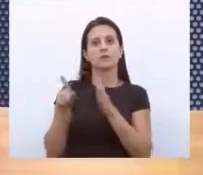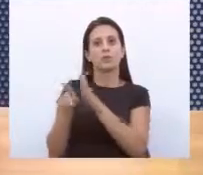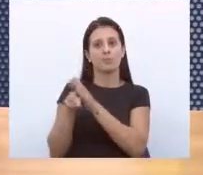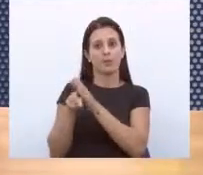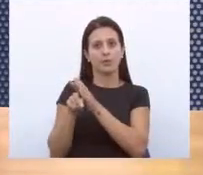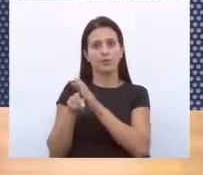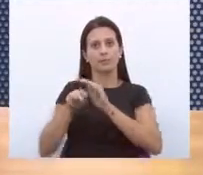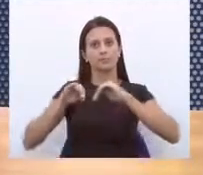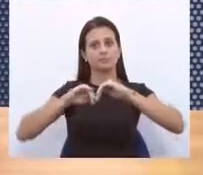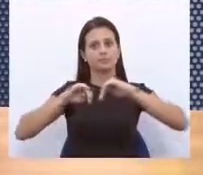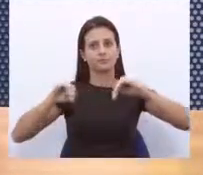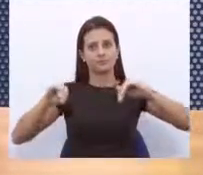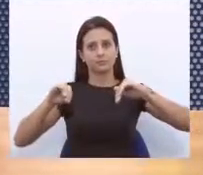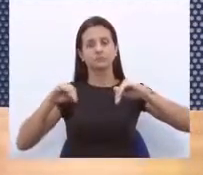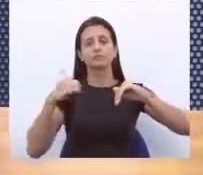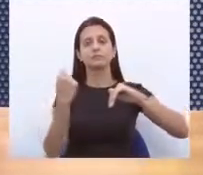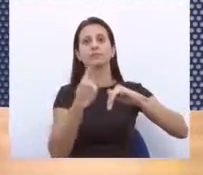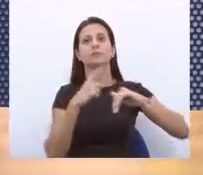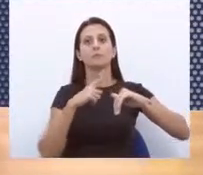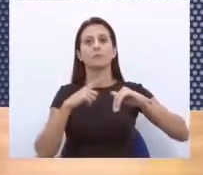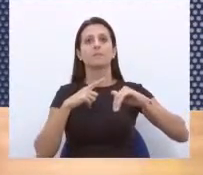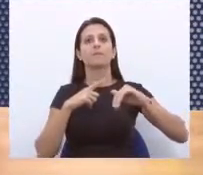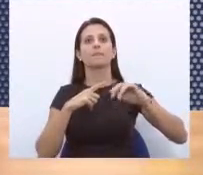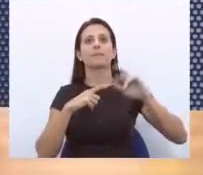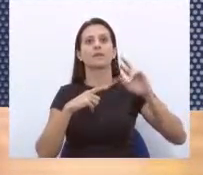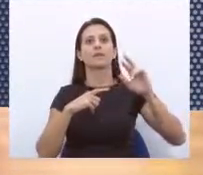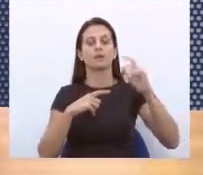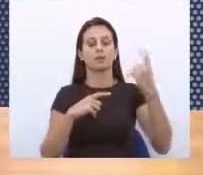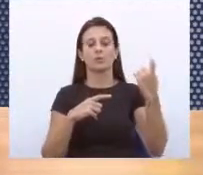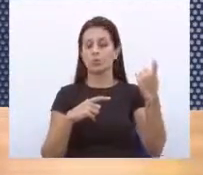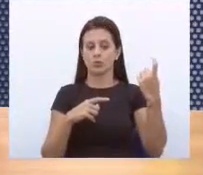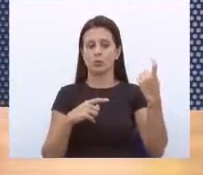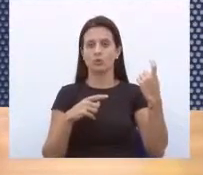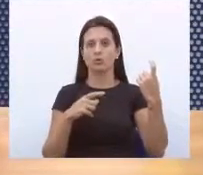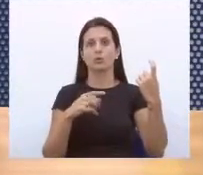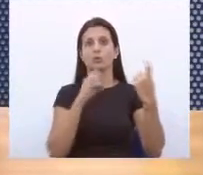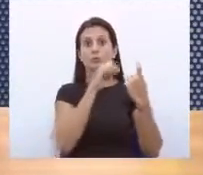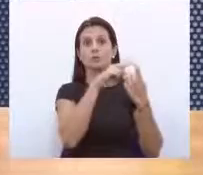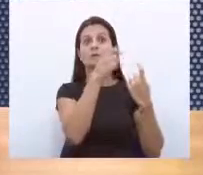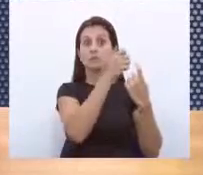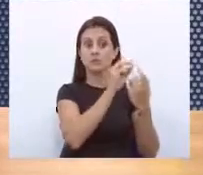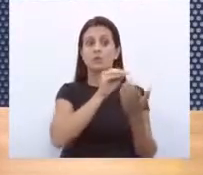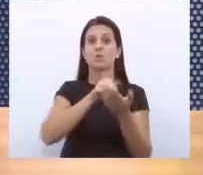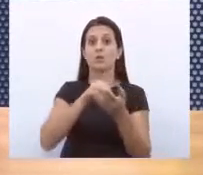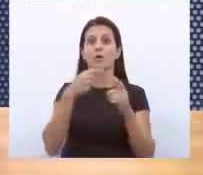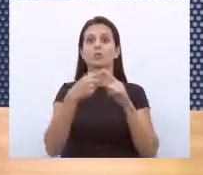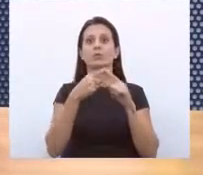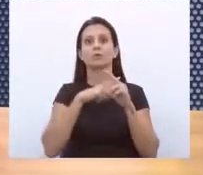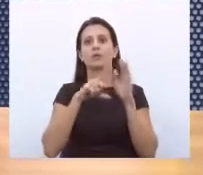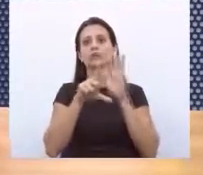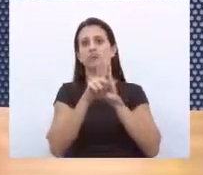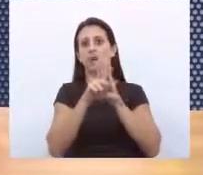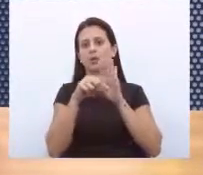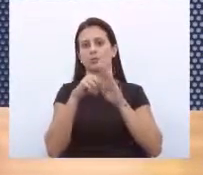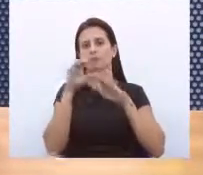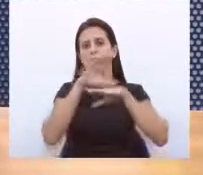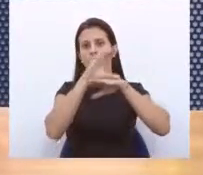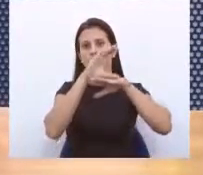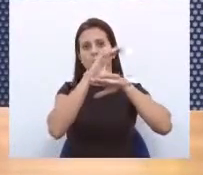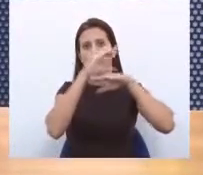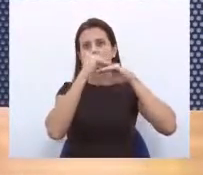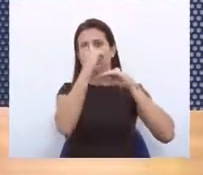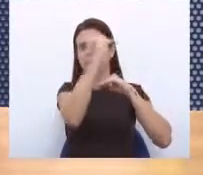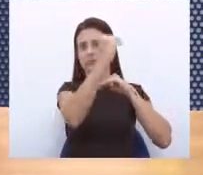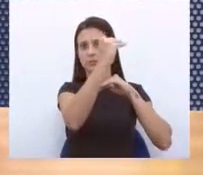impede que você tenha o regime jurídico único, se não for agora, vai ser depois, vai ter que colocar, porque é exigência constitucional. O